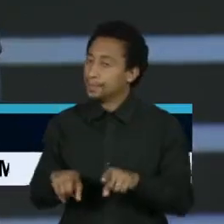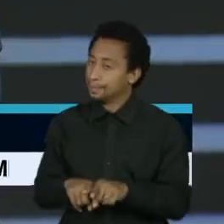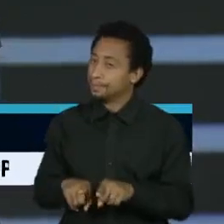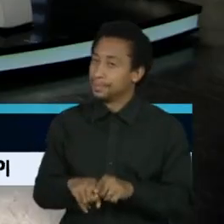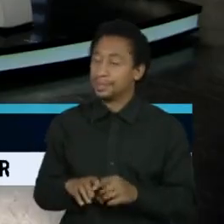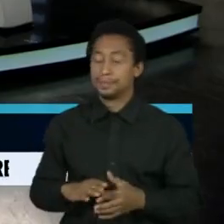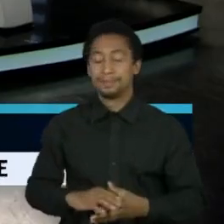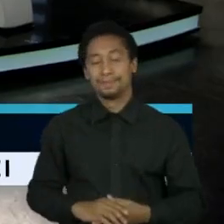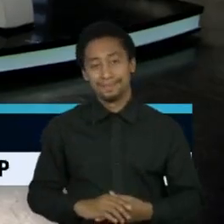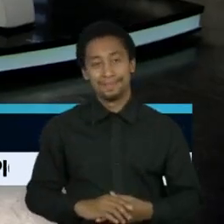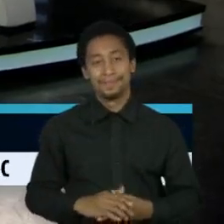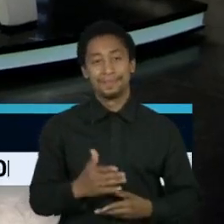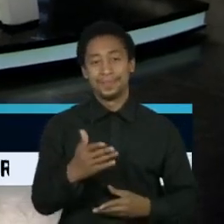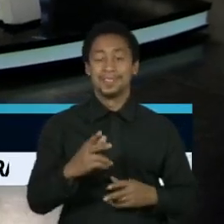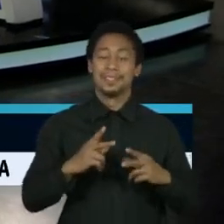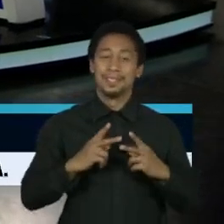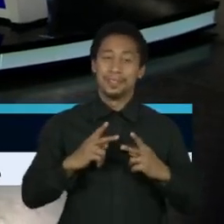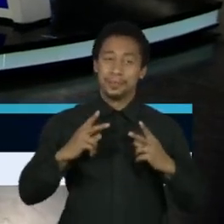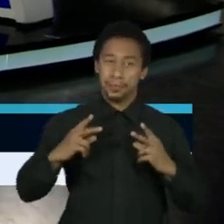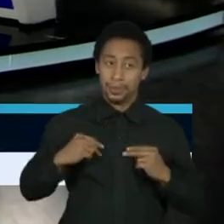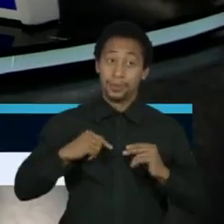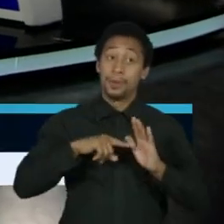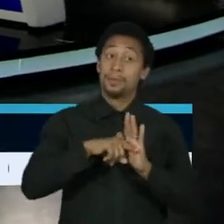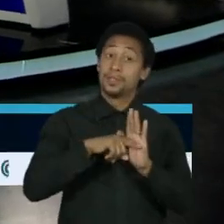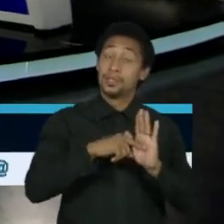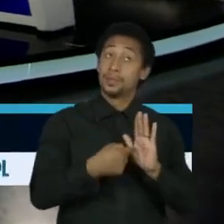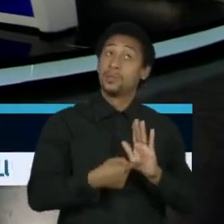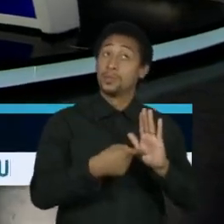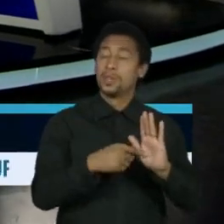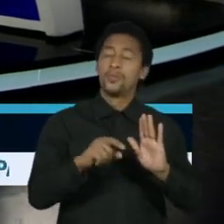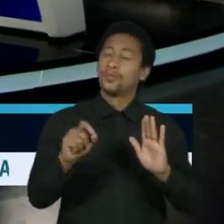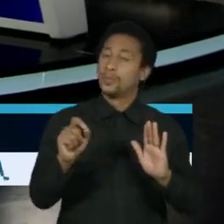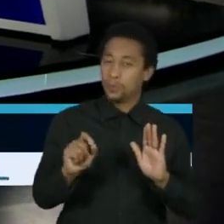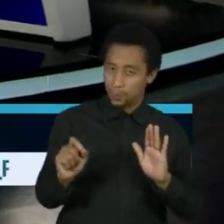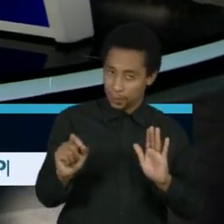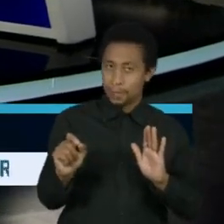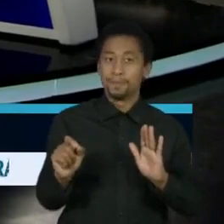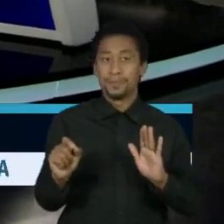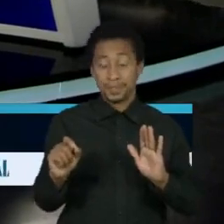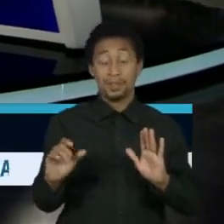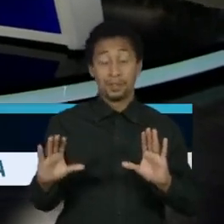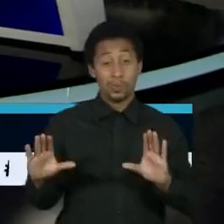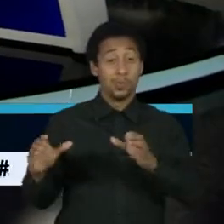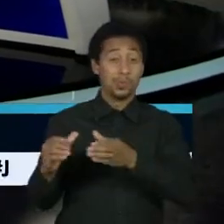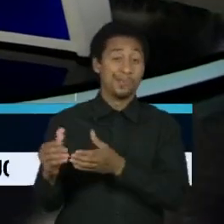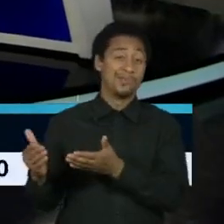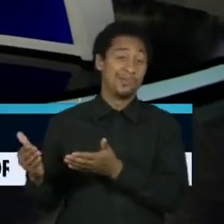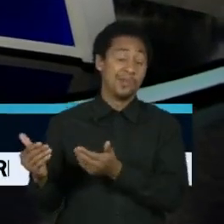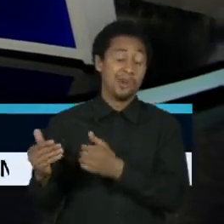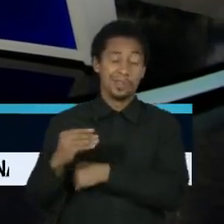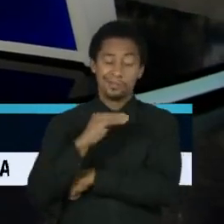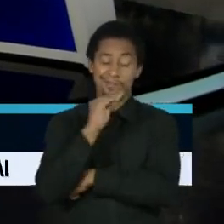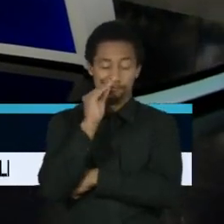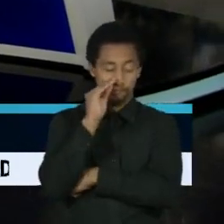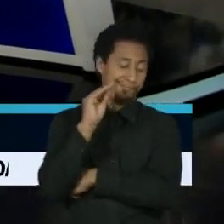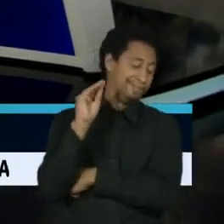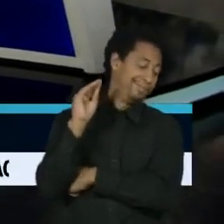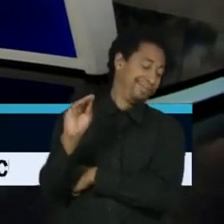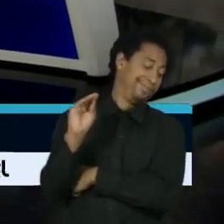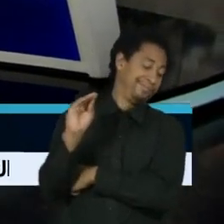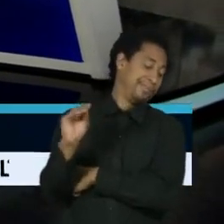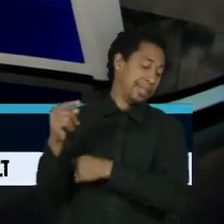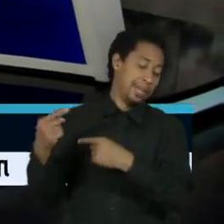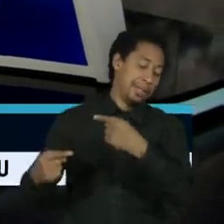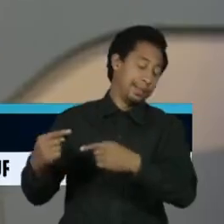e agora vou testados Iva até pouco tempo atrás as pesquisas revelaram que o jovem estava dizem interessado nessa eleição por quais ações